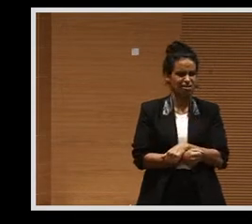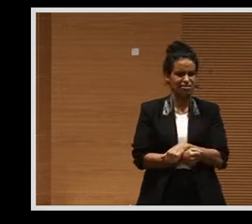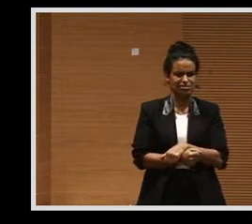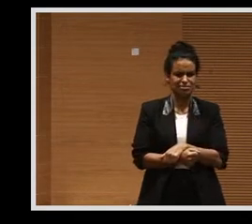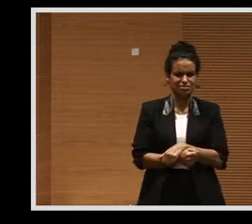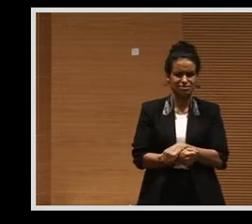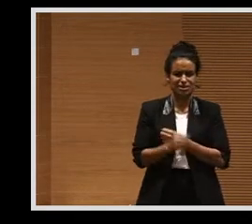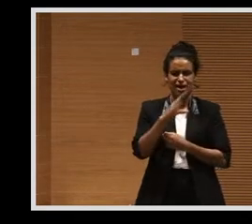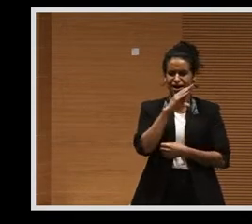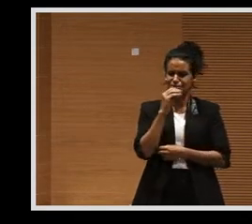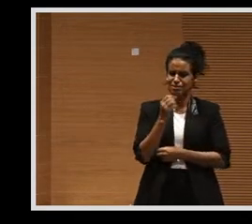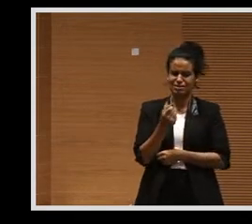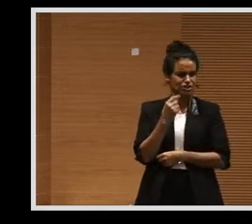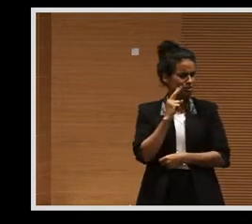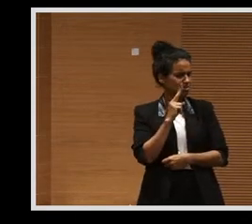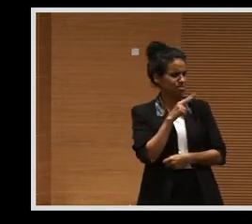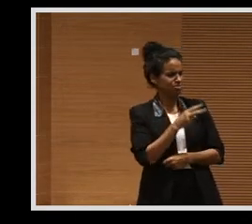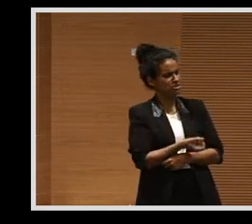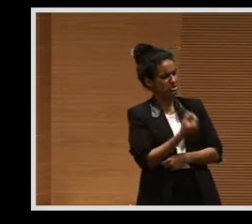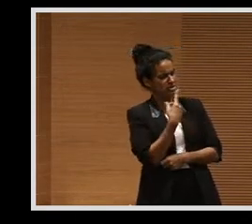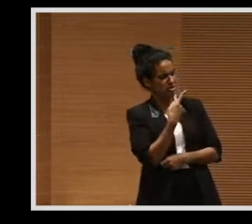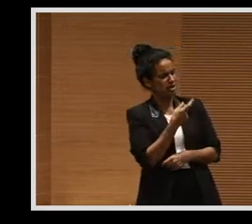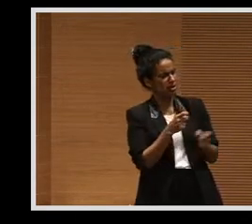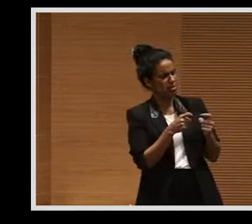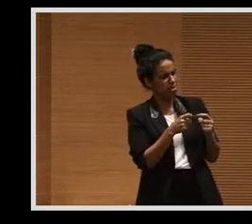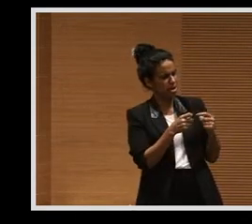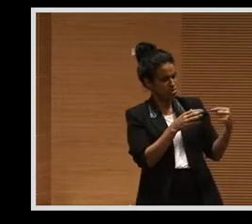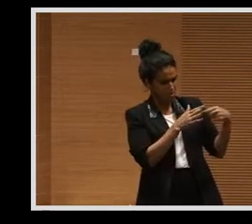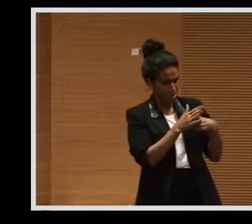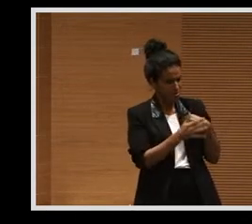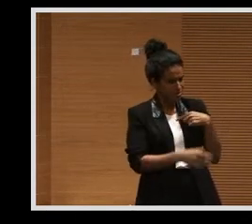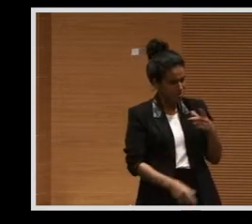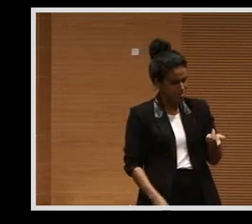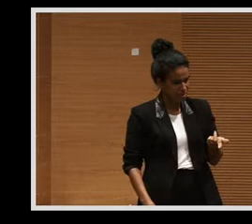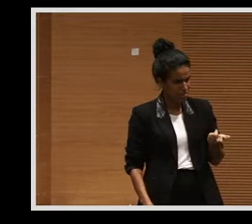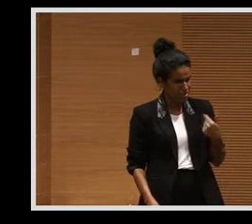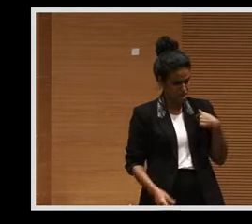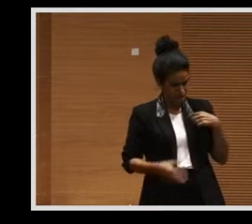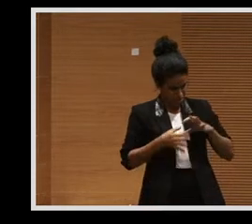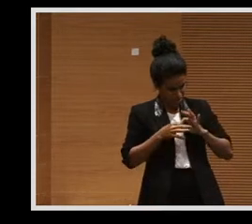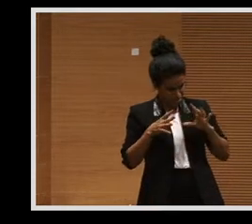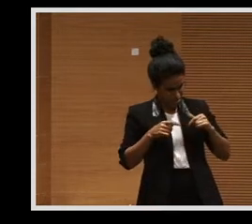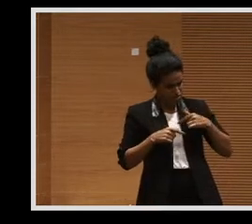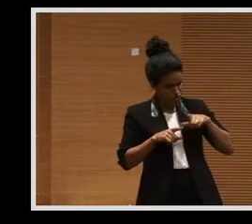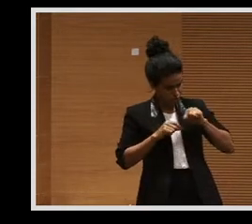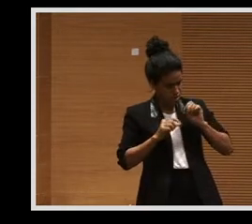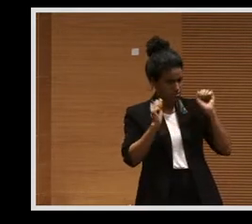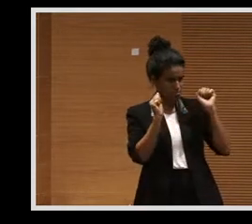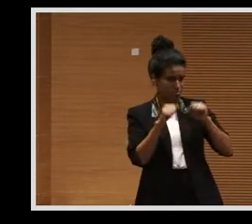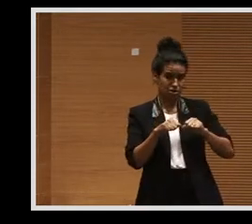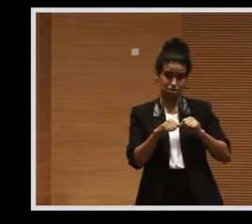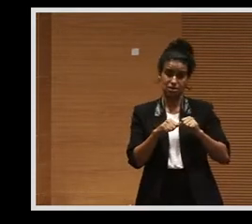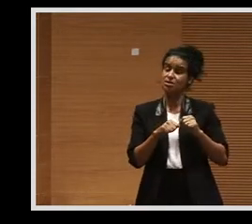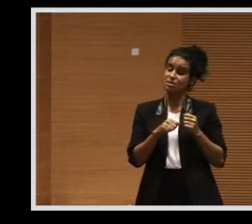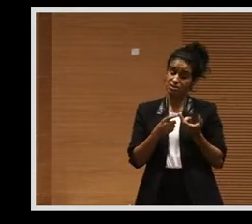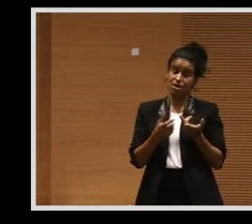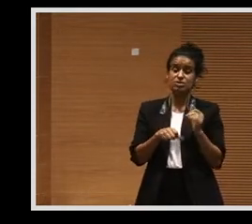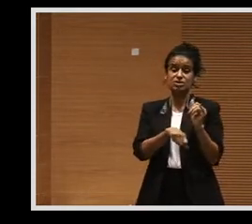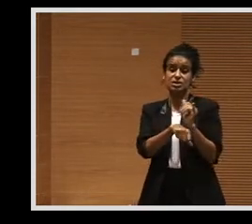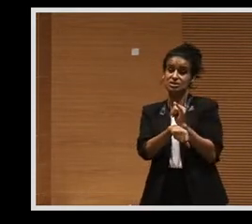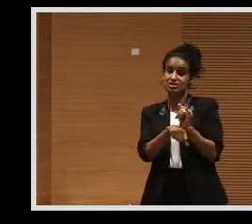perguntando, é você que decide, né? Quanto ainda a gente tem que enfrentar nesse processo, né? Outra estratégia interessantíssima